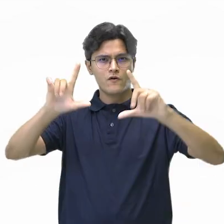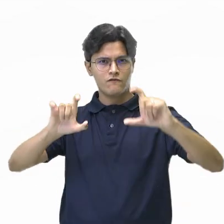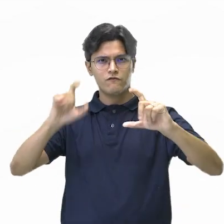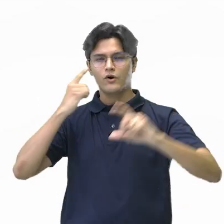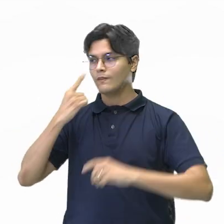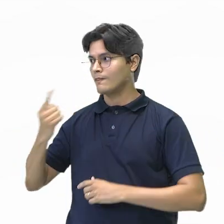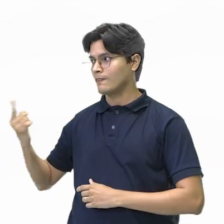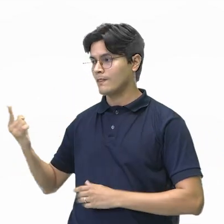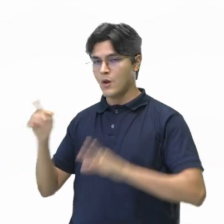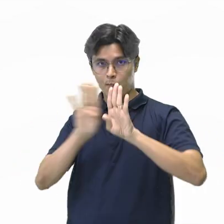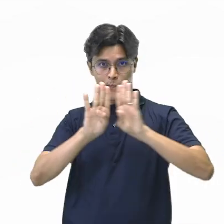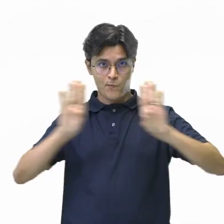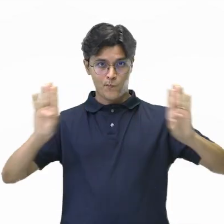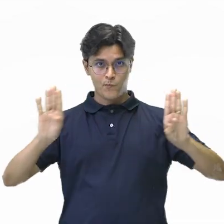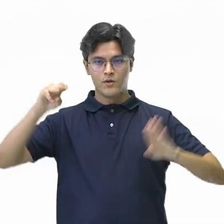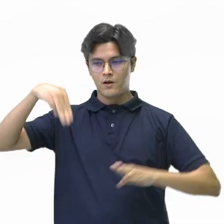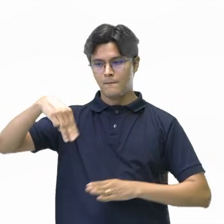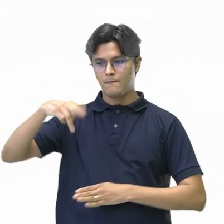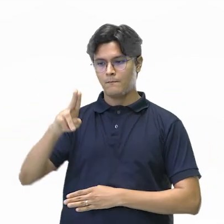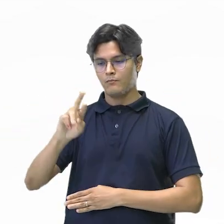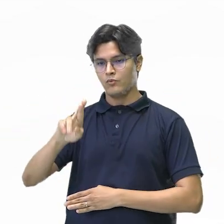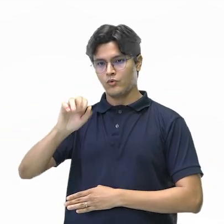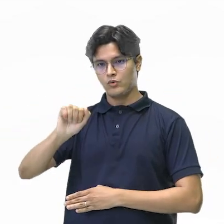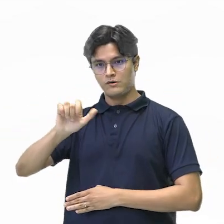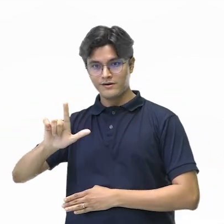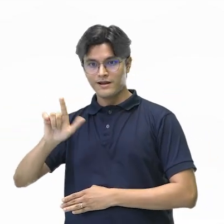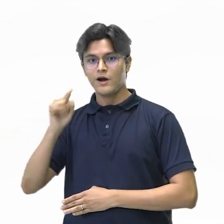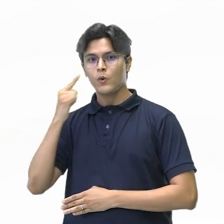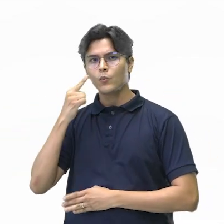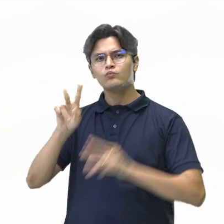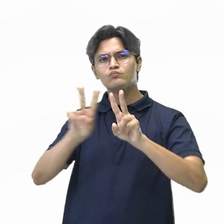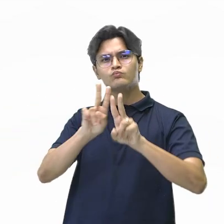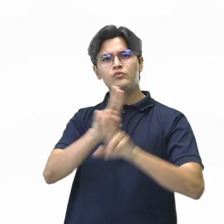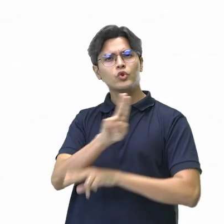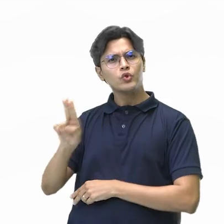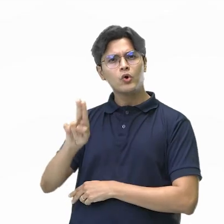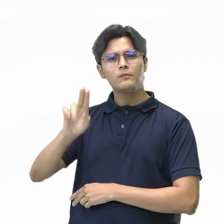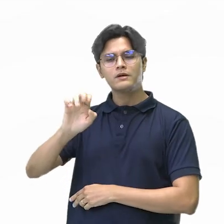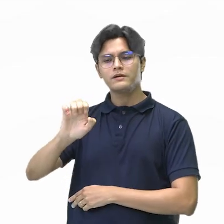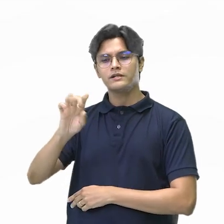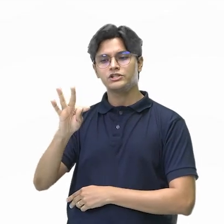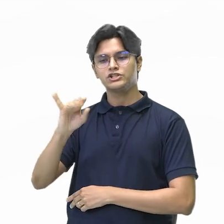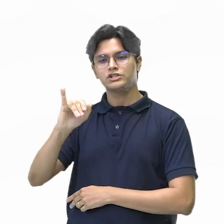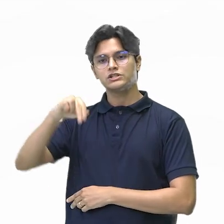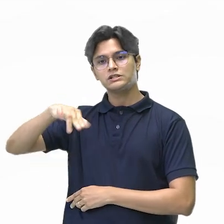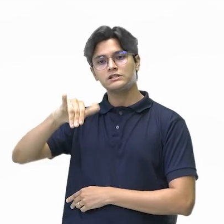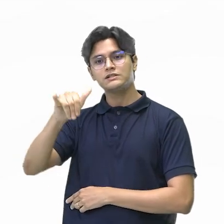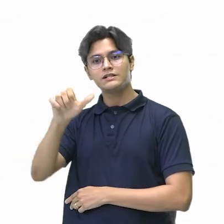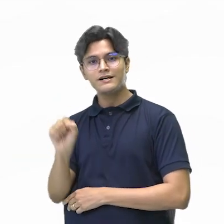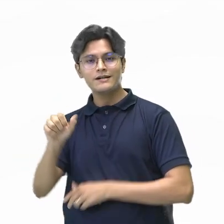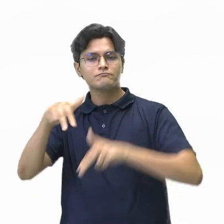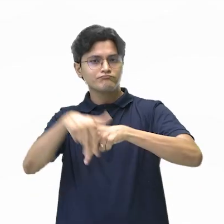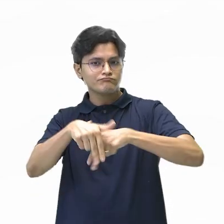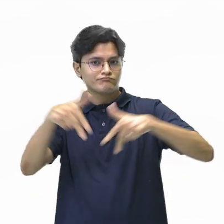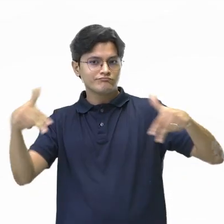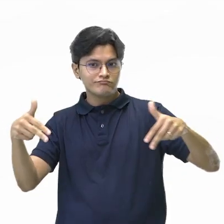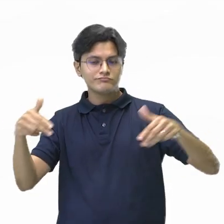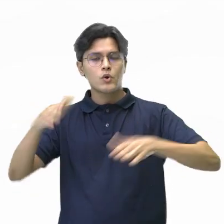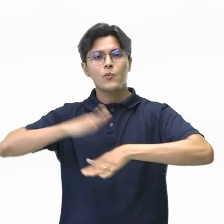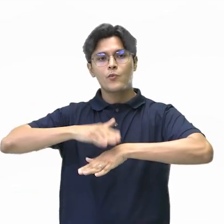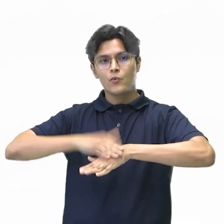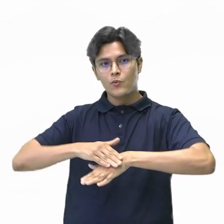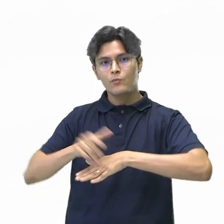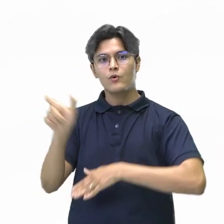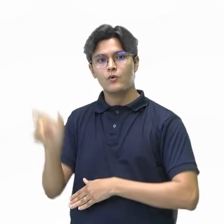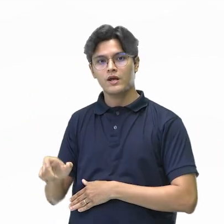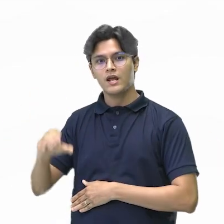mural chamado Etnias, que foi pintado em 2016 pelo grafiteiro